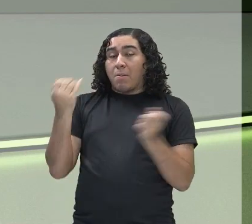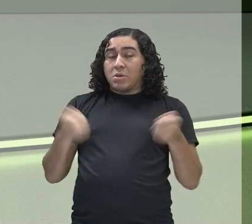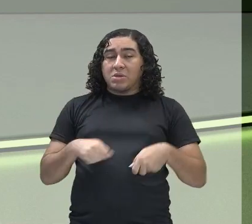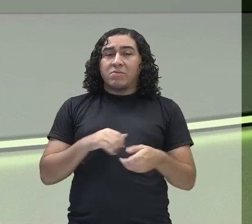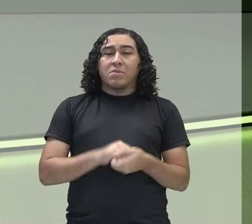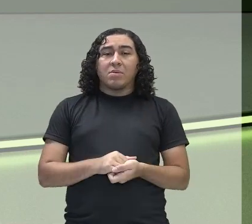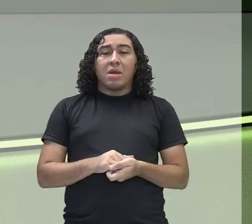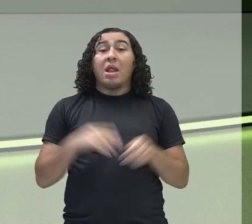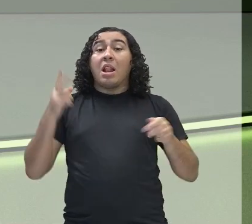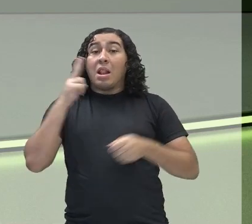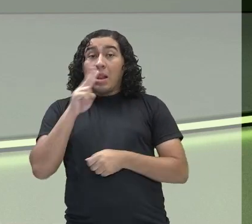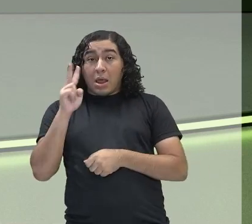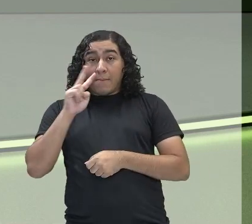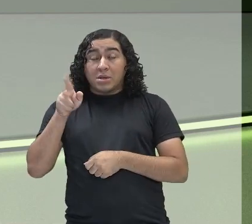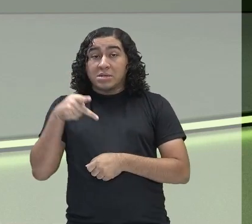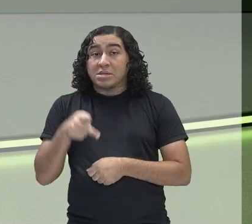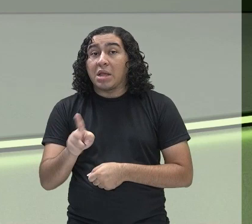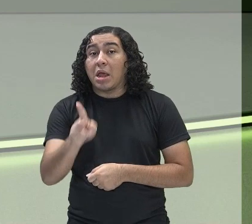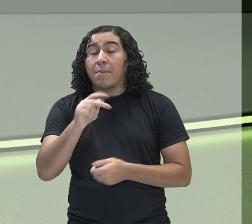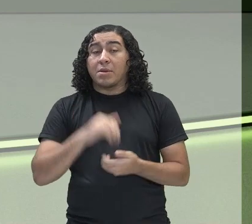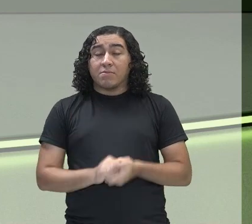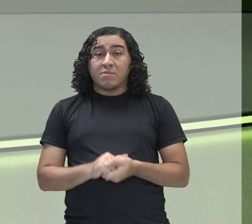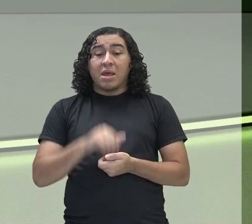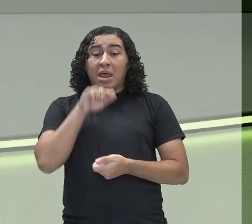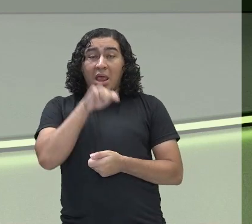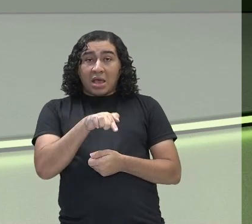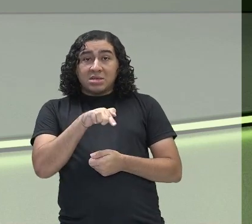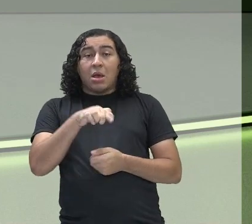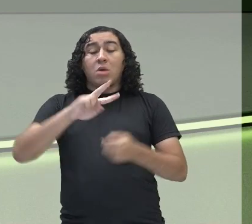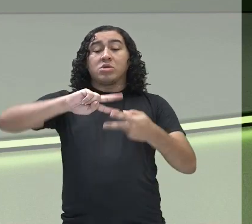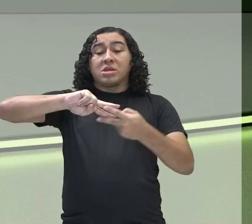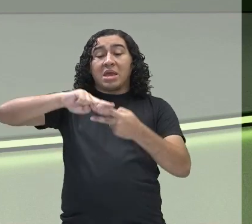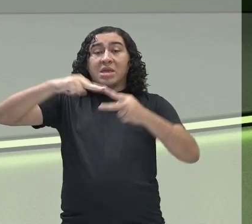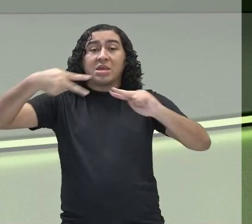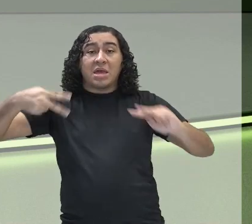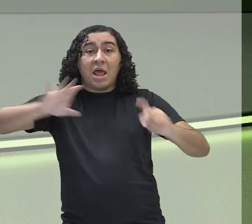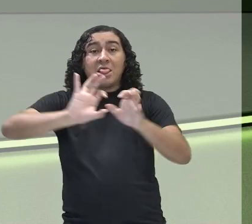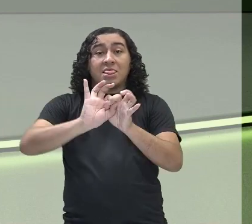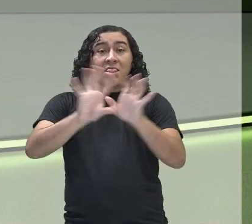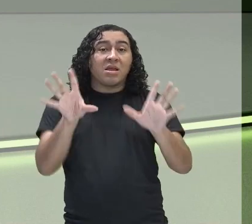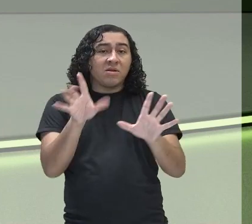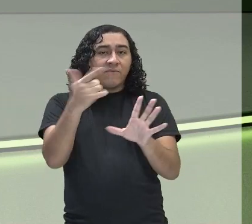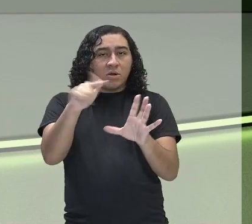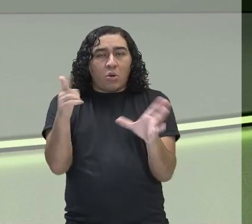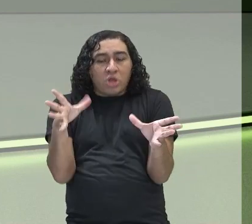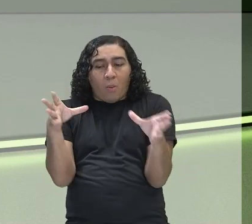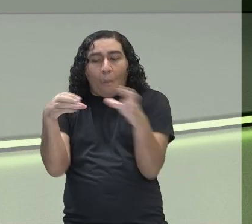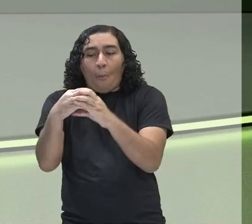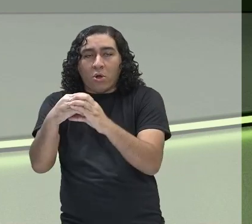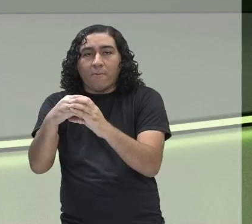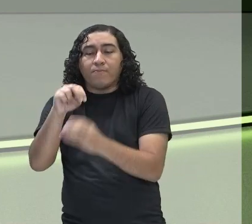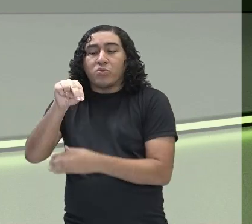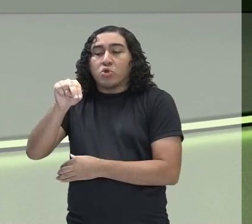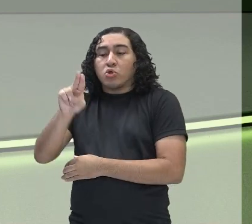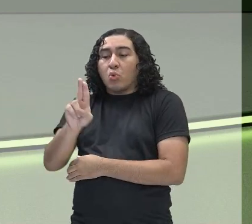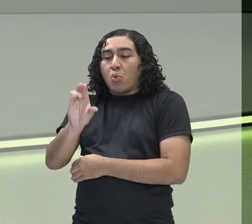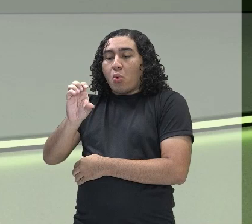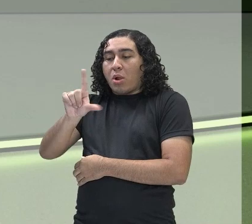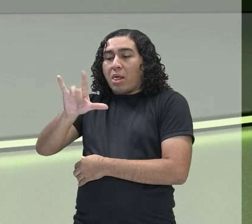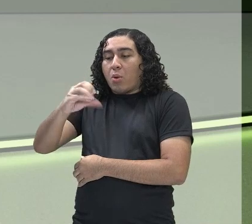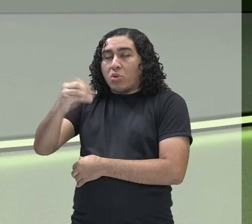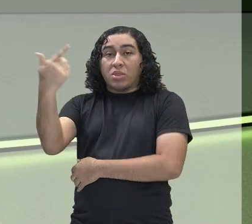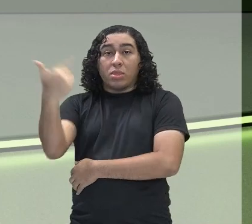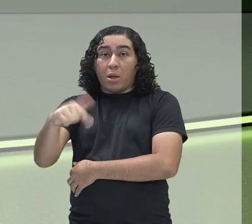eu não posso esquecer são células procariontes o material genético está disperso no citoplasma a organela apresenta nessa